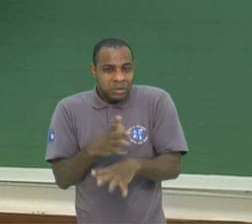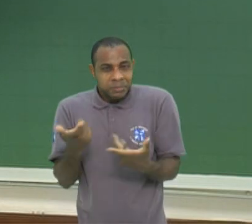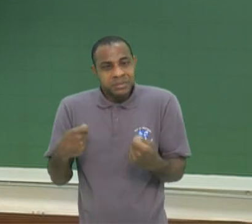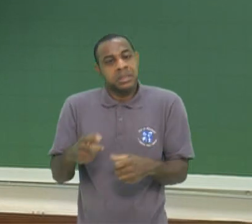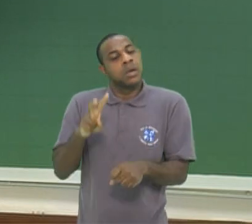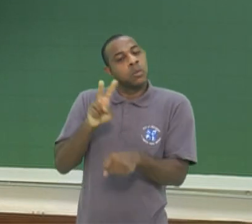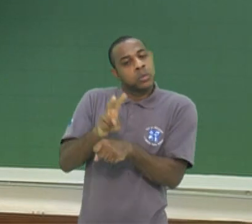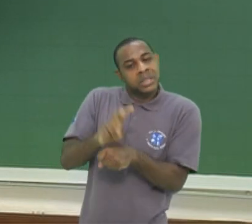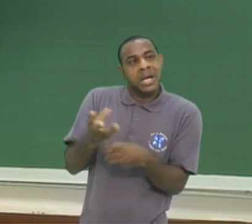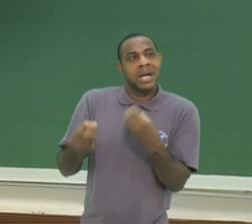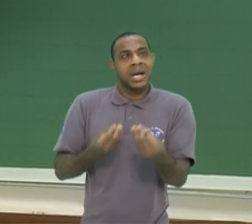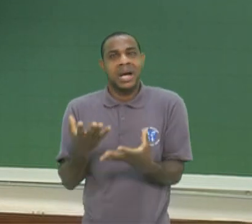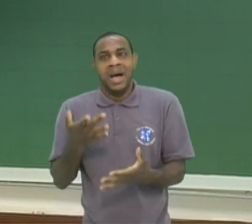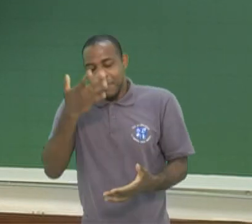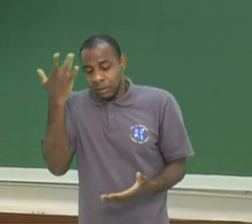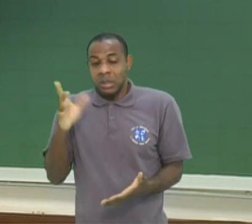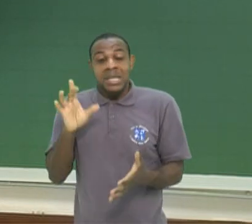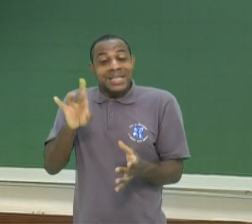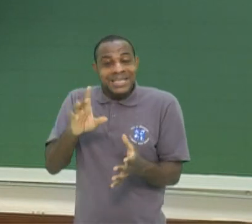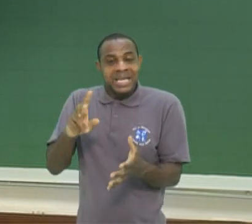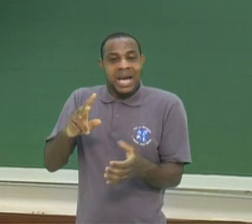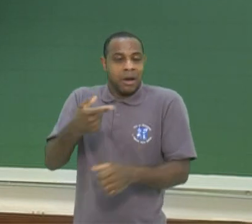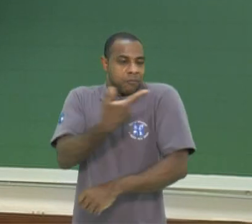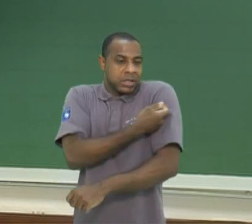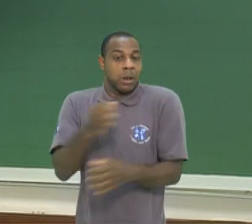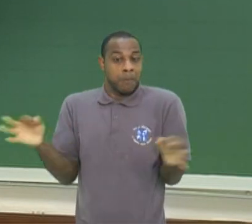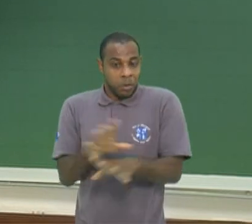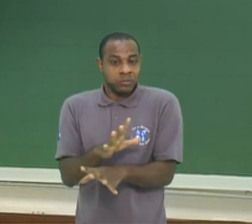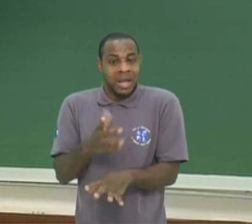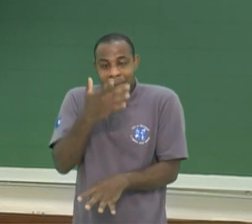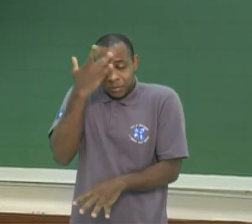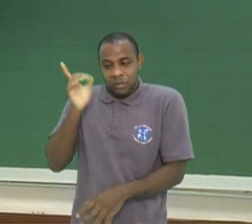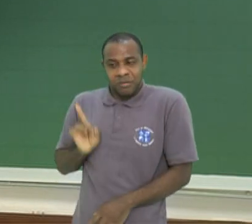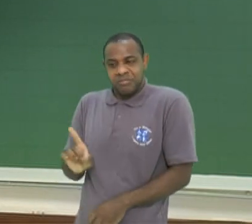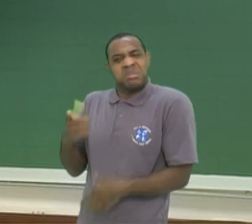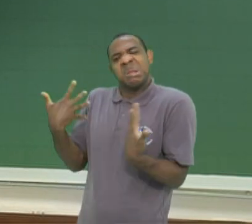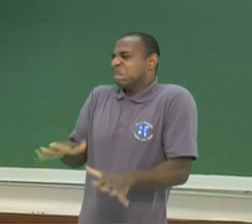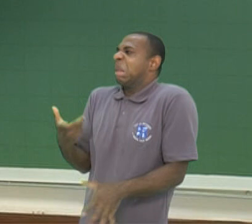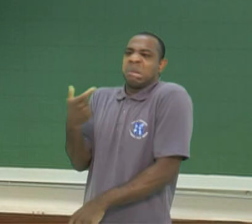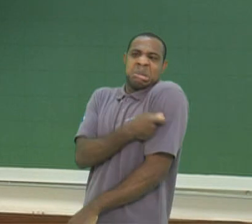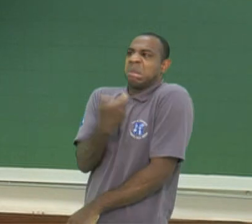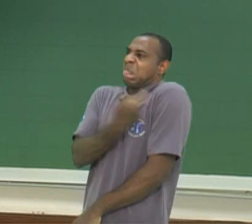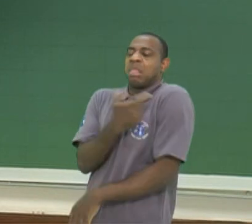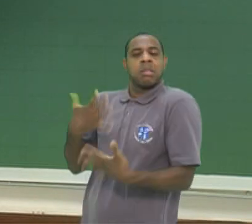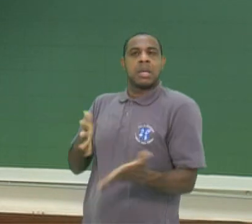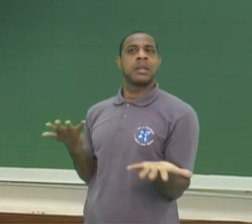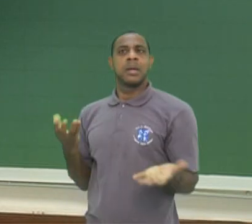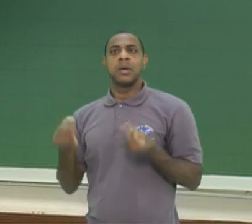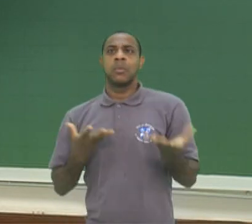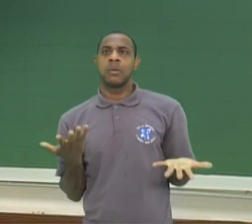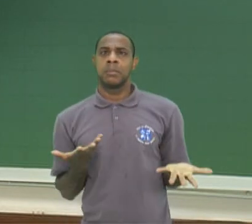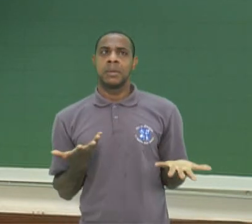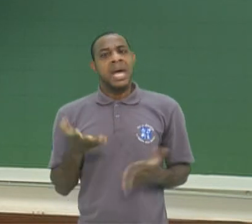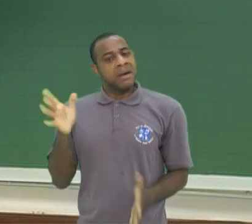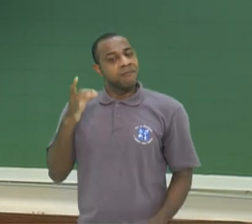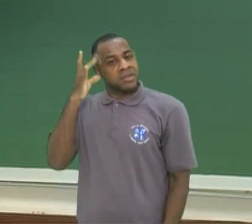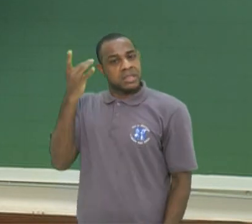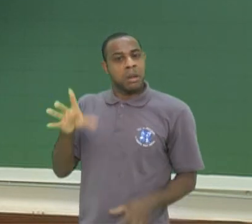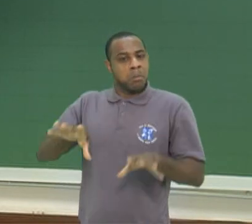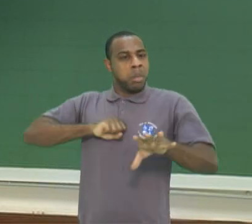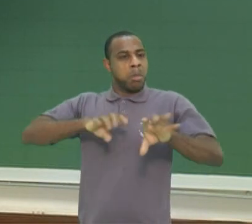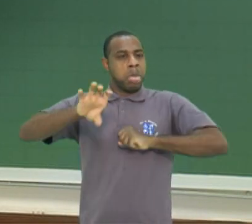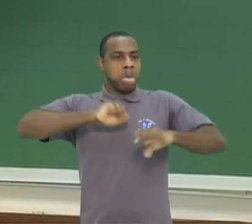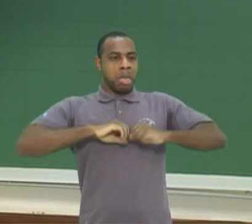pessoa decide não vacinar-se. Então, isso pode também provocar um facilitador para